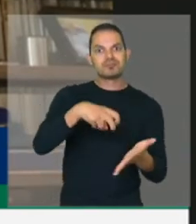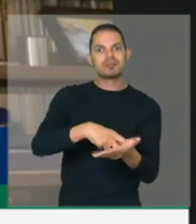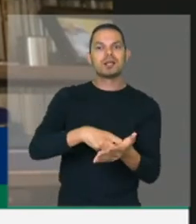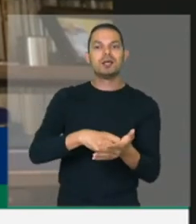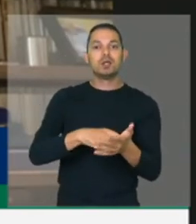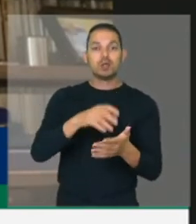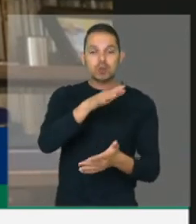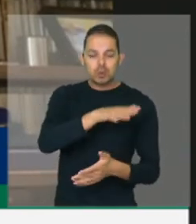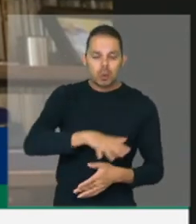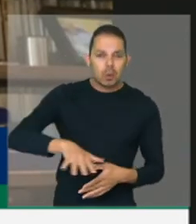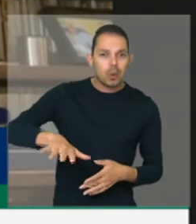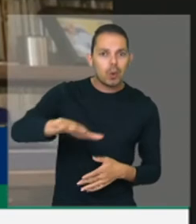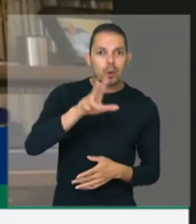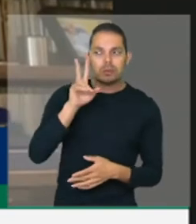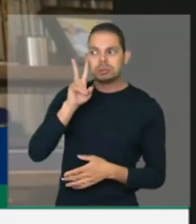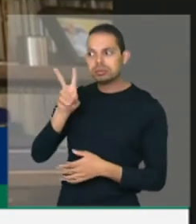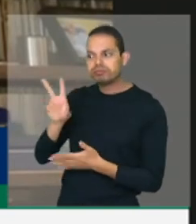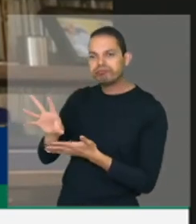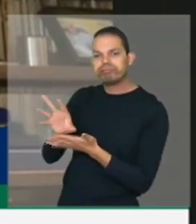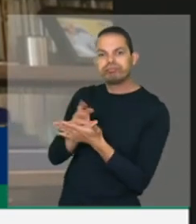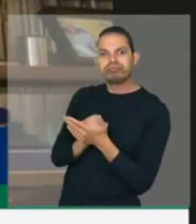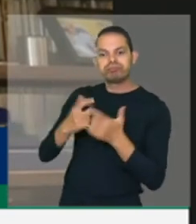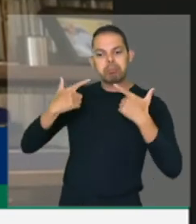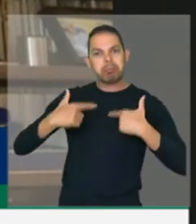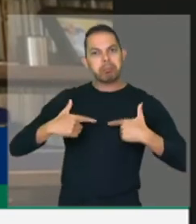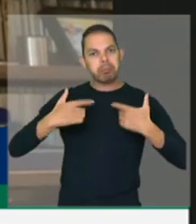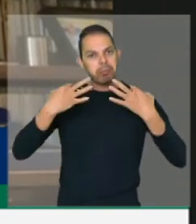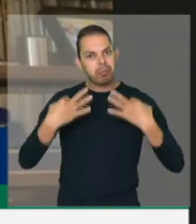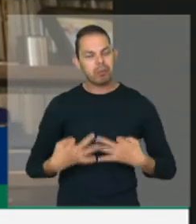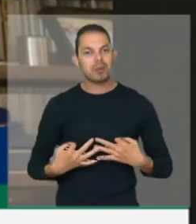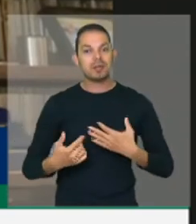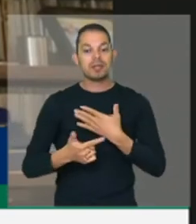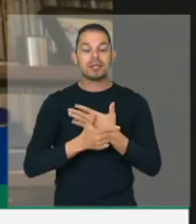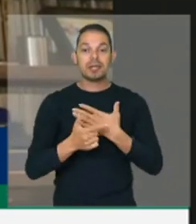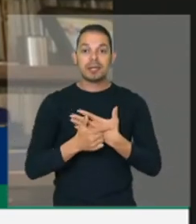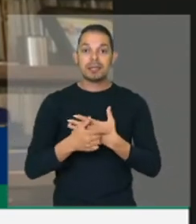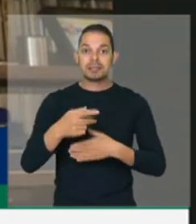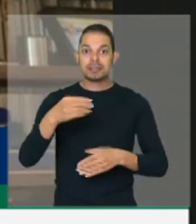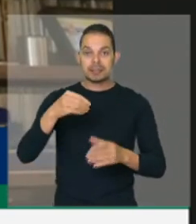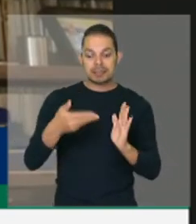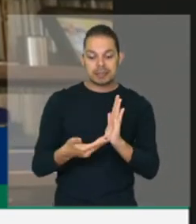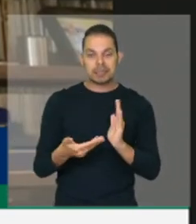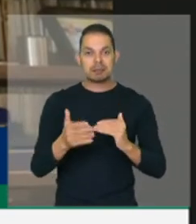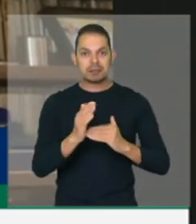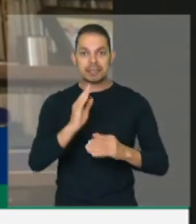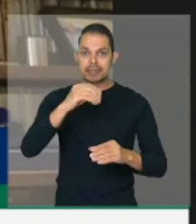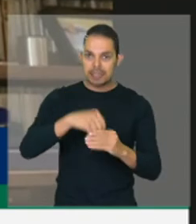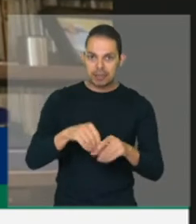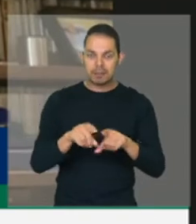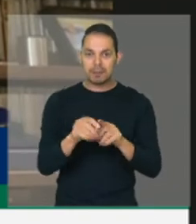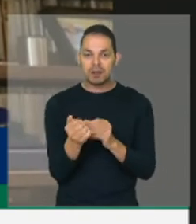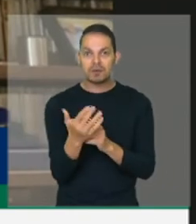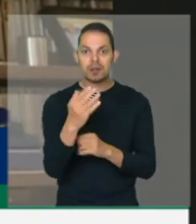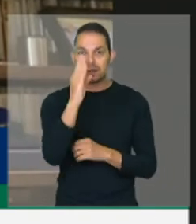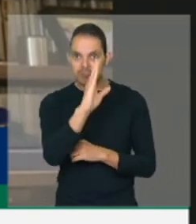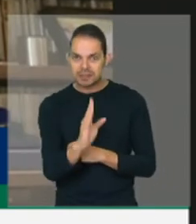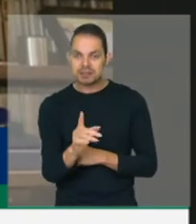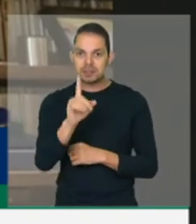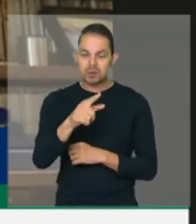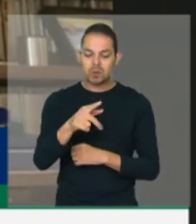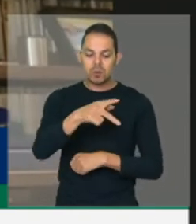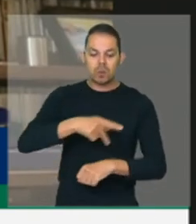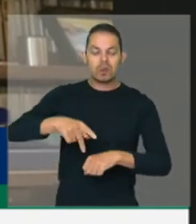para todos aqueles que exercem função pública dentro e fora do parlamento. O Brasil é uma república, volto a dizer, é